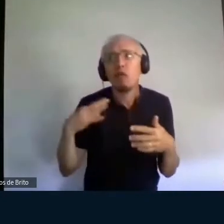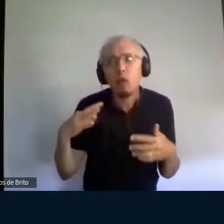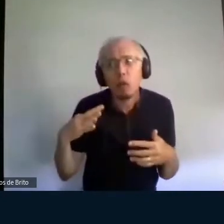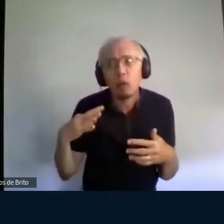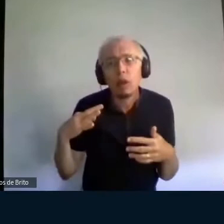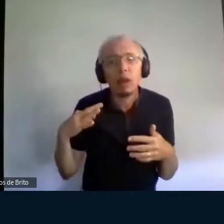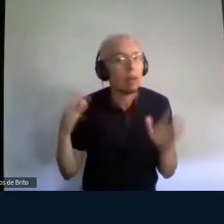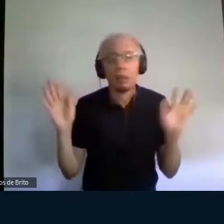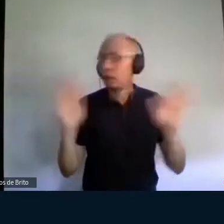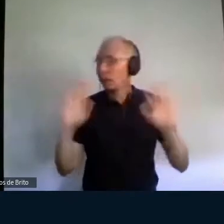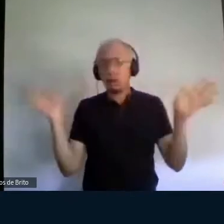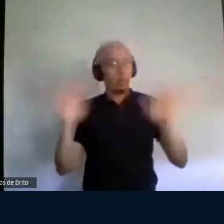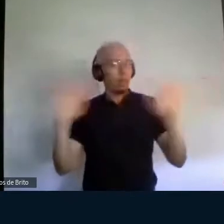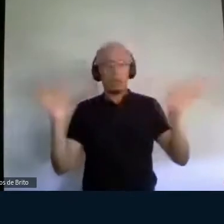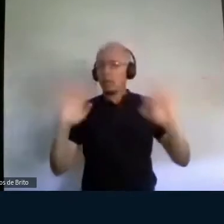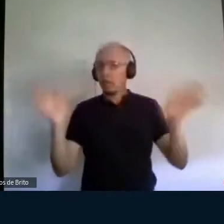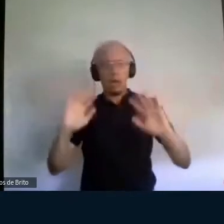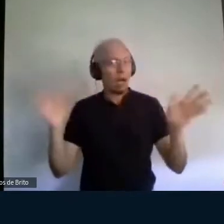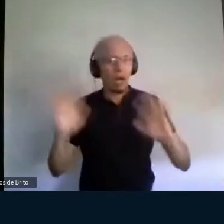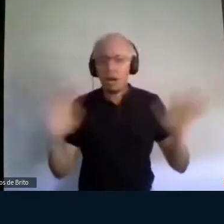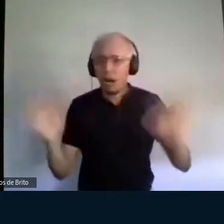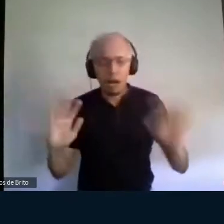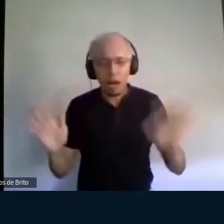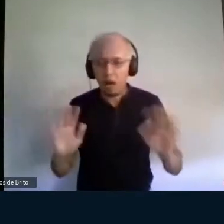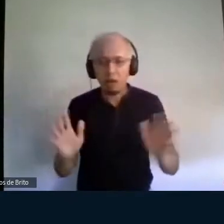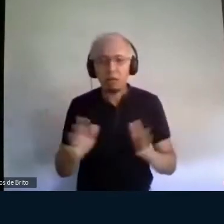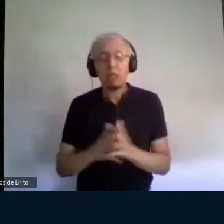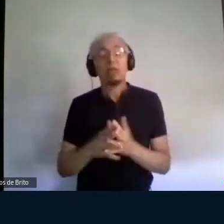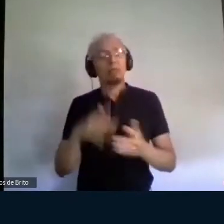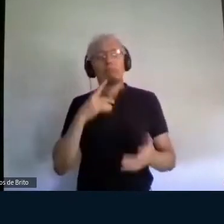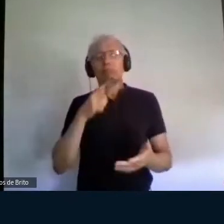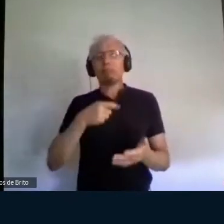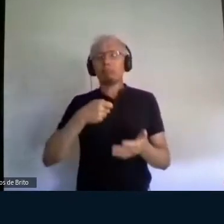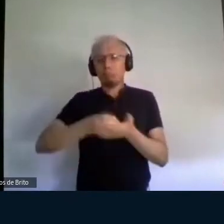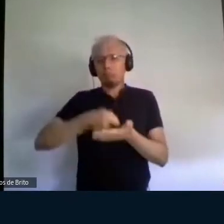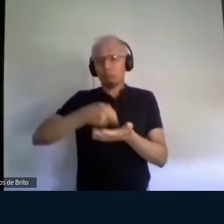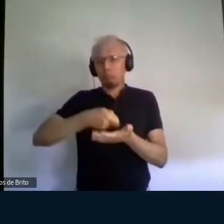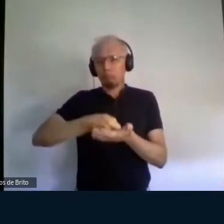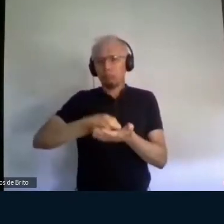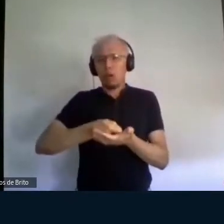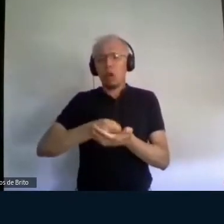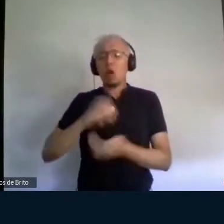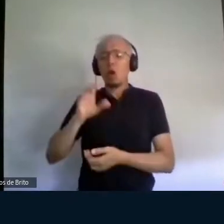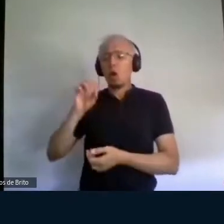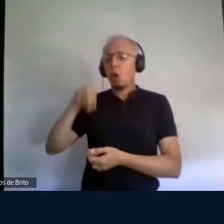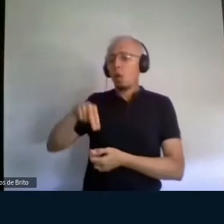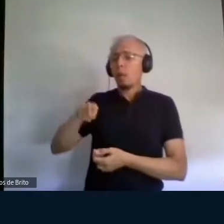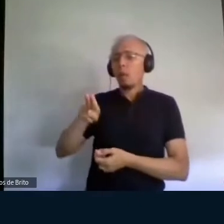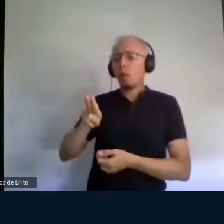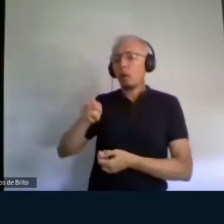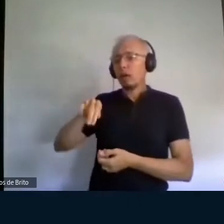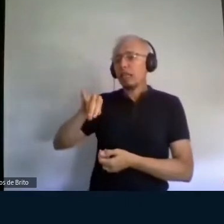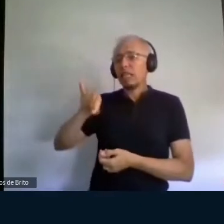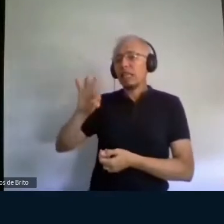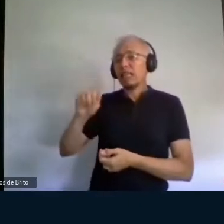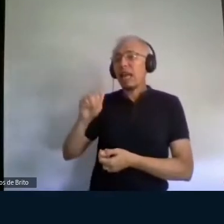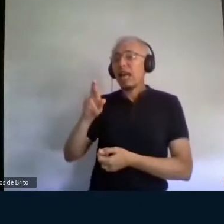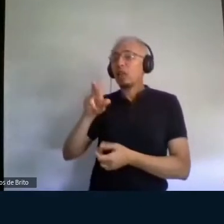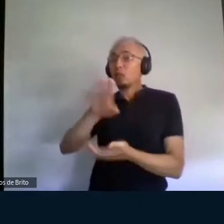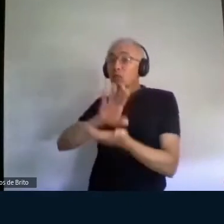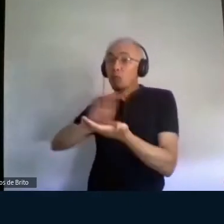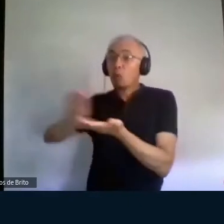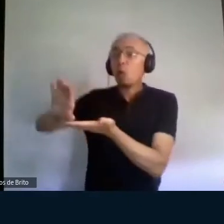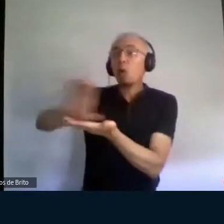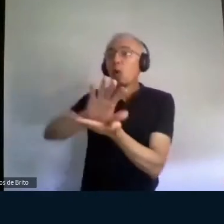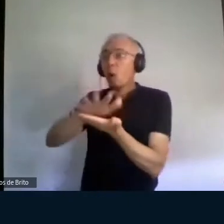trata absolutamente disso. Eu defendo muito a utilização do termo comunitário porque ele remete à